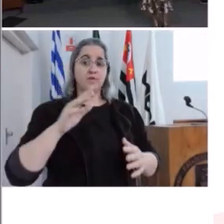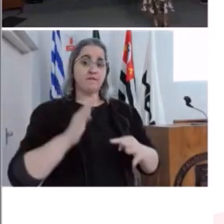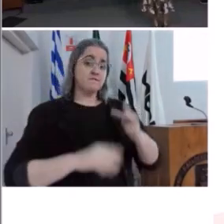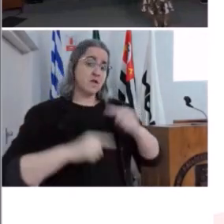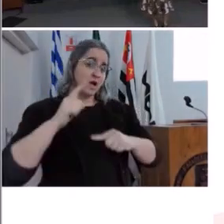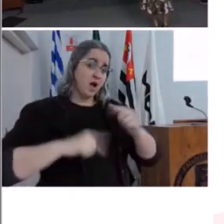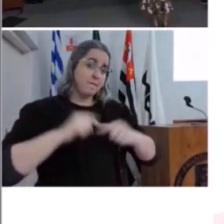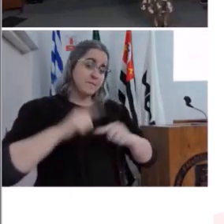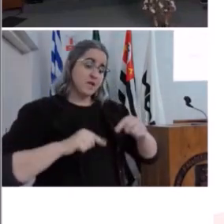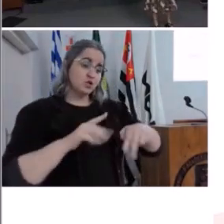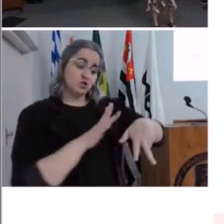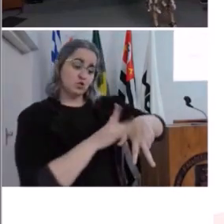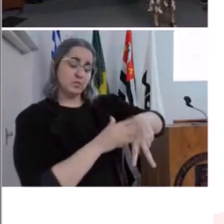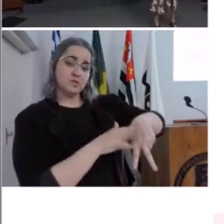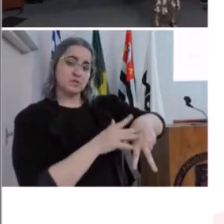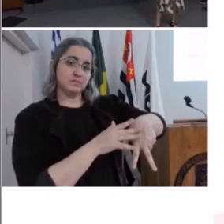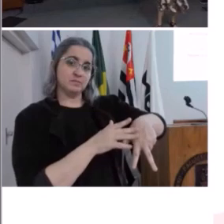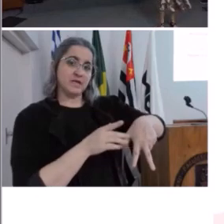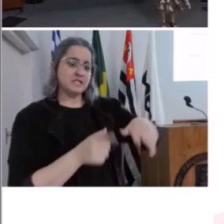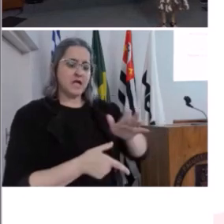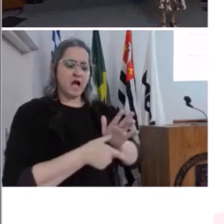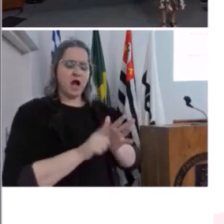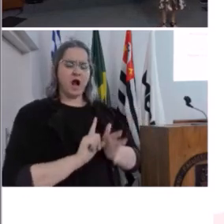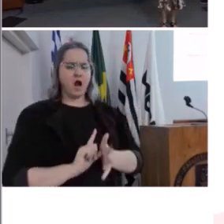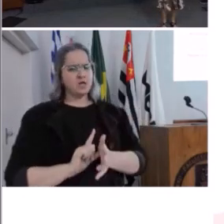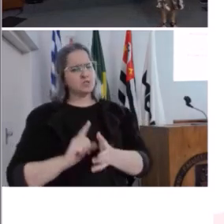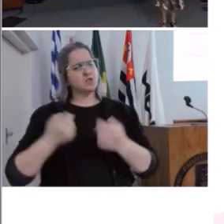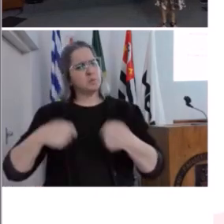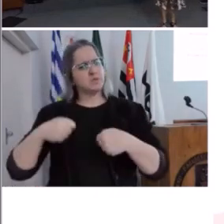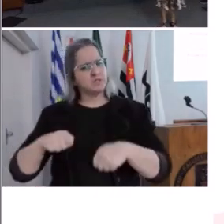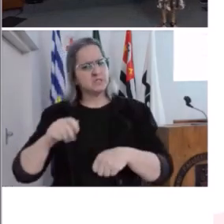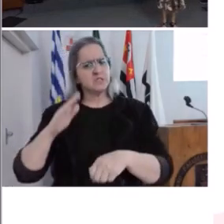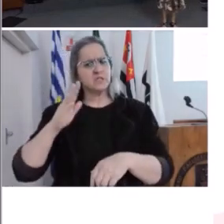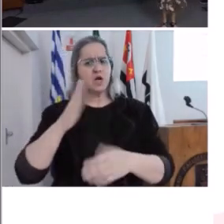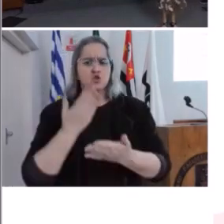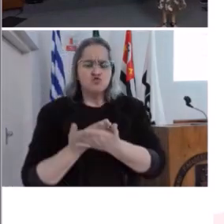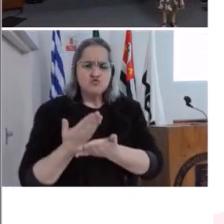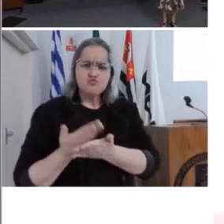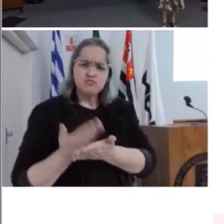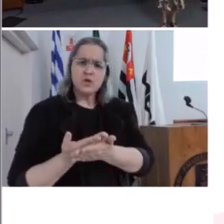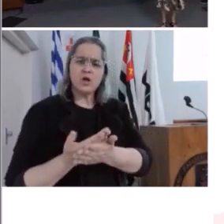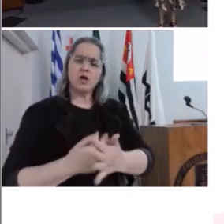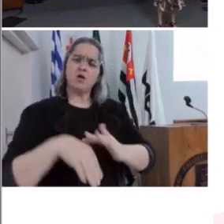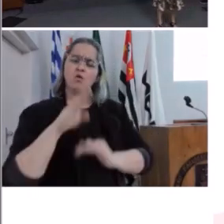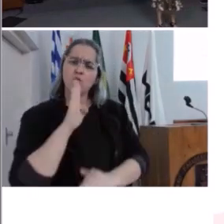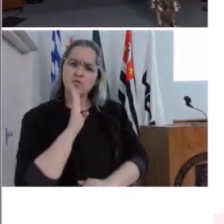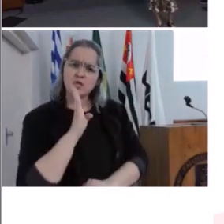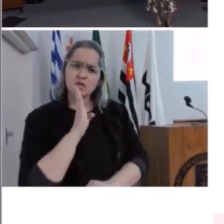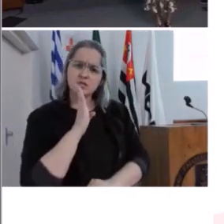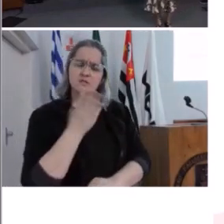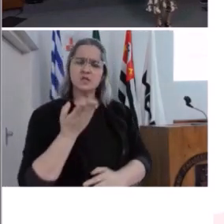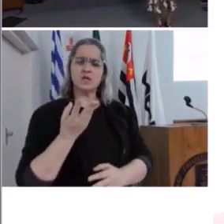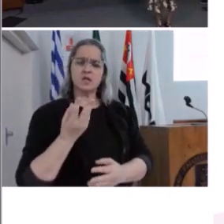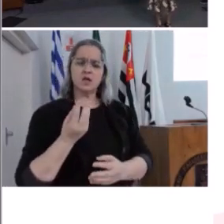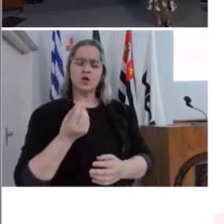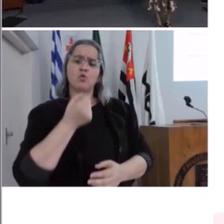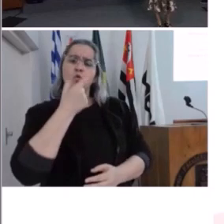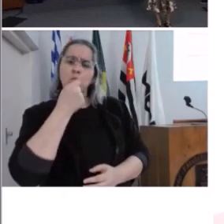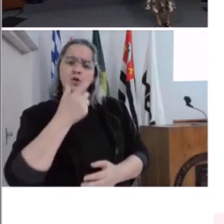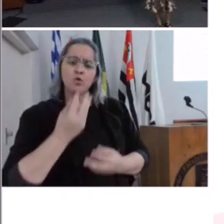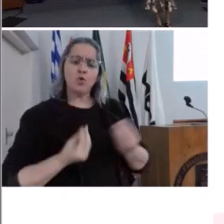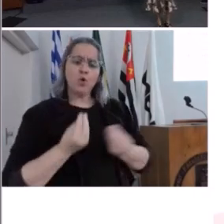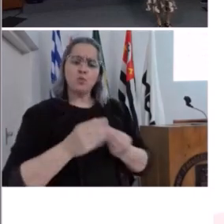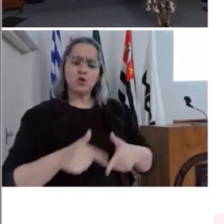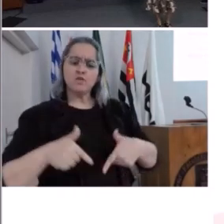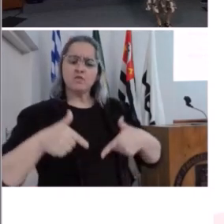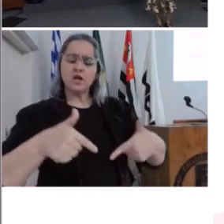espera aí, para usar aquele fármaco, eu tenho que conhecer a fisiologia, a parte da bioquímica, o que aquele fármaco vai atuar no indivíduo, né? Não